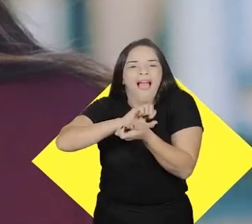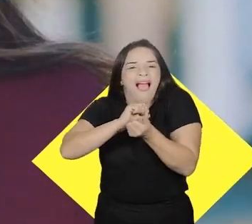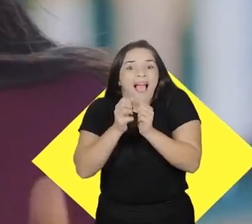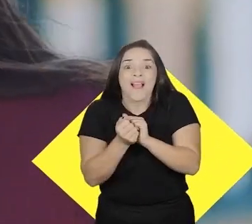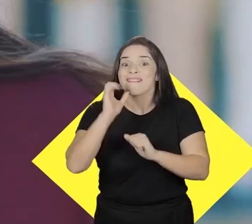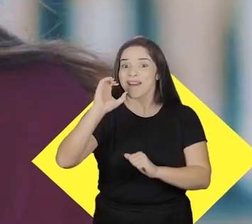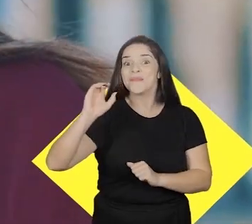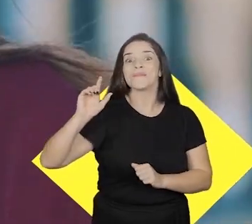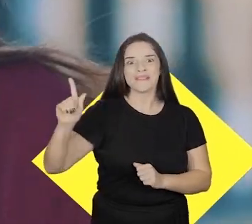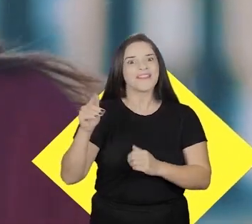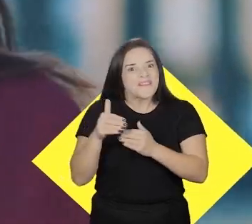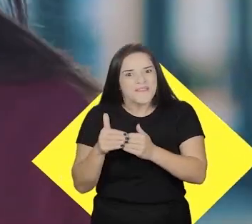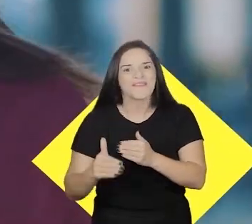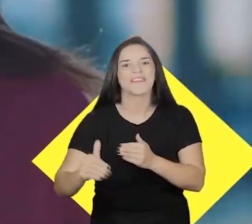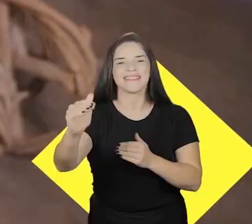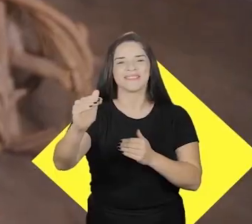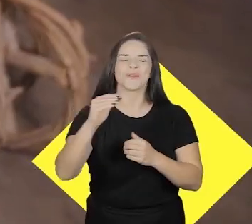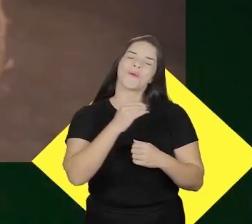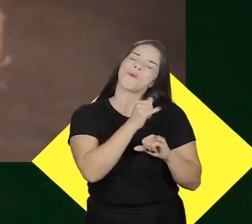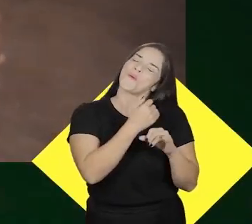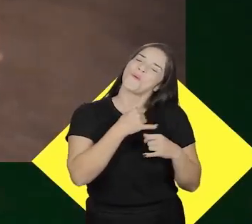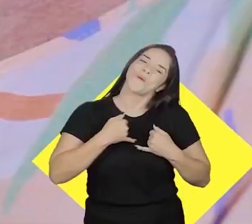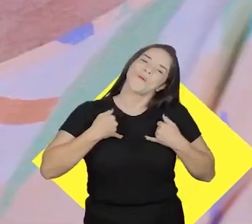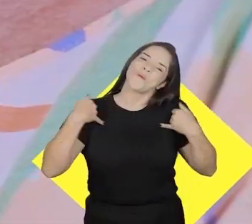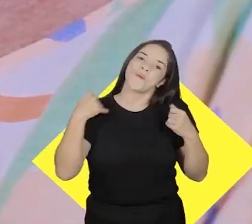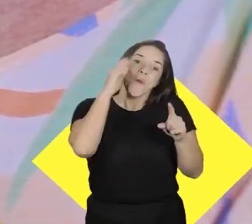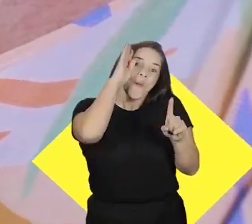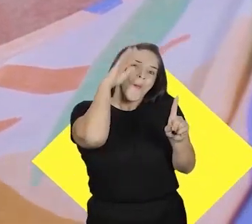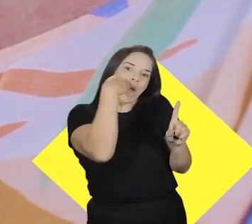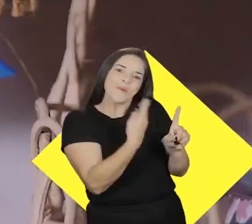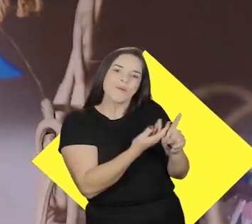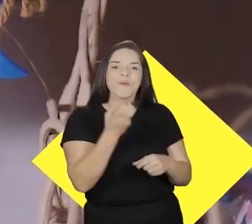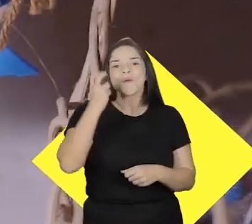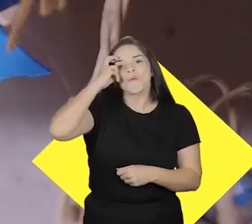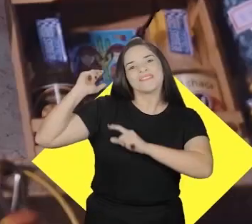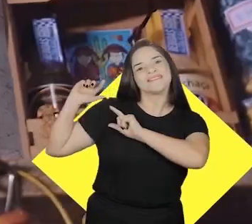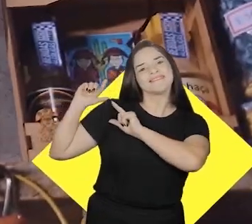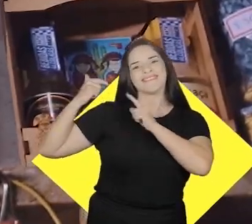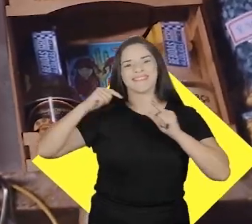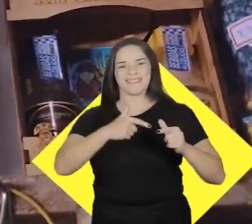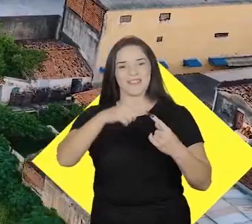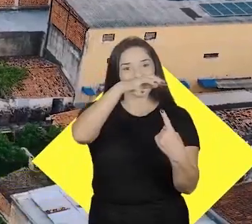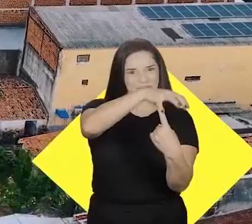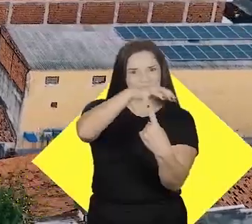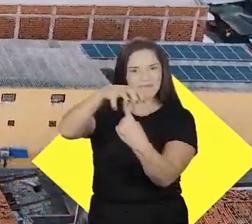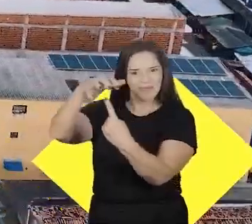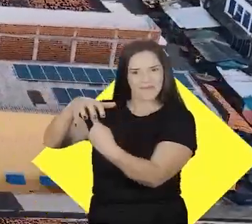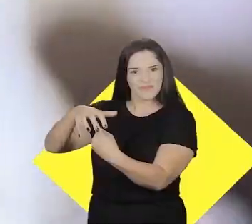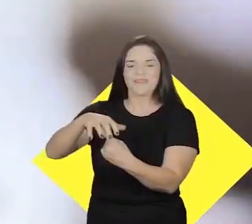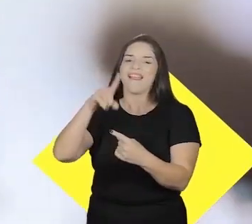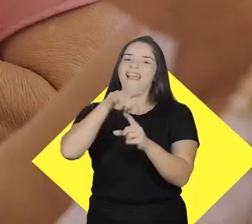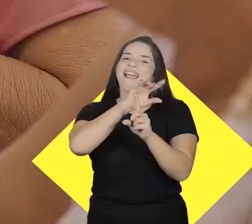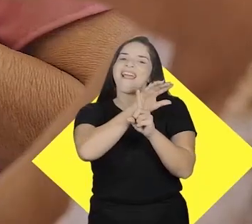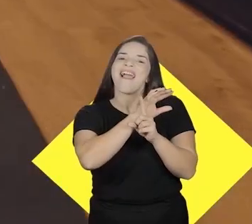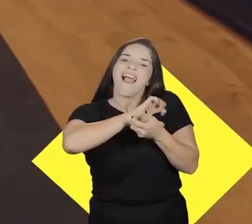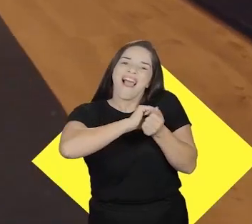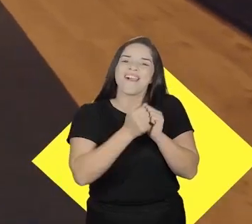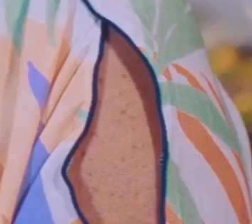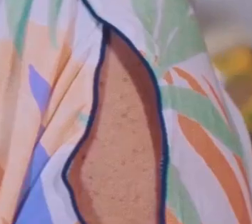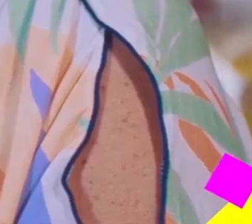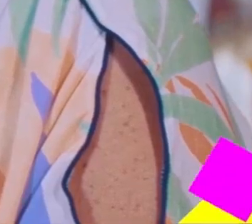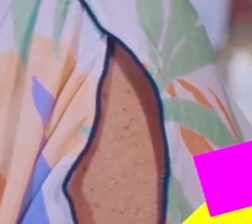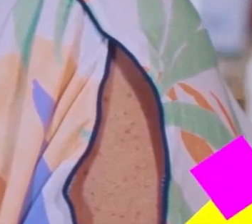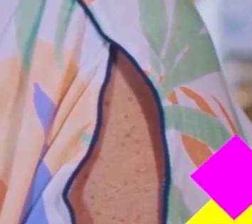salão de artesanato aqui em Campina Grande vem aí cheio de orgulho para homenagear a cultura e a tradição da Feira central e seu